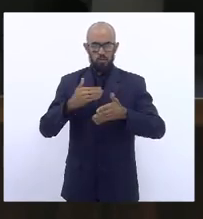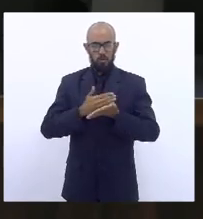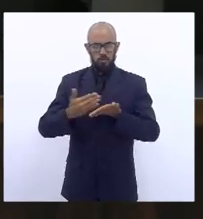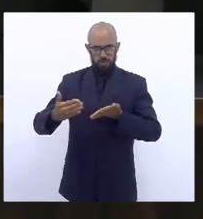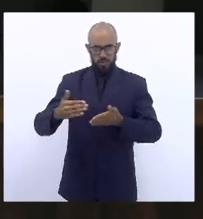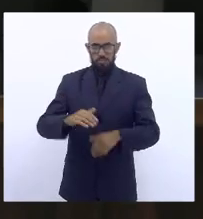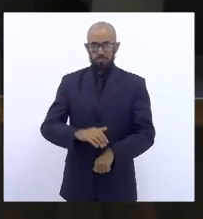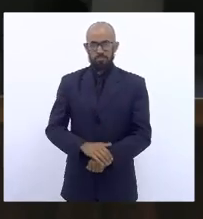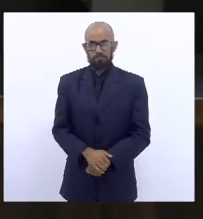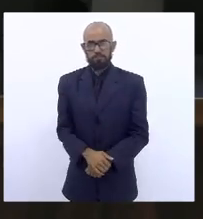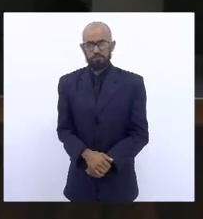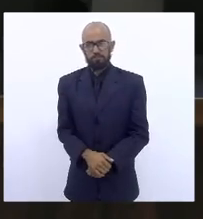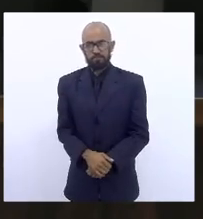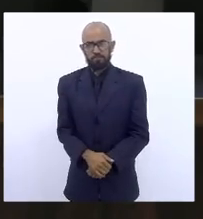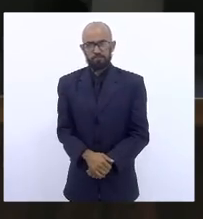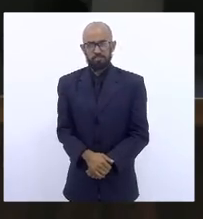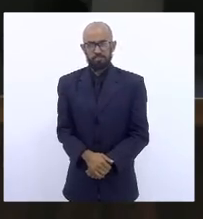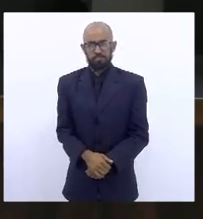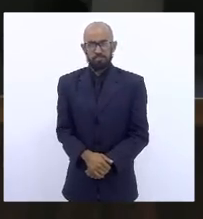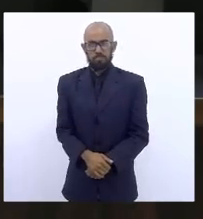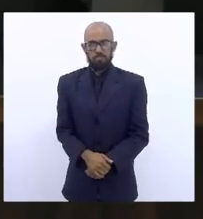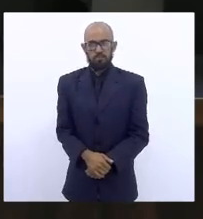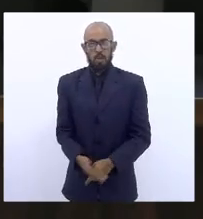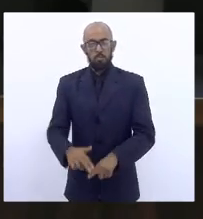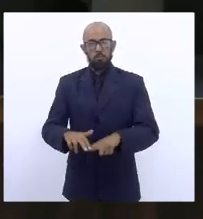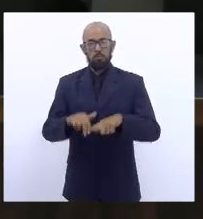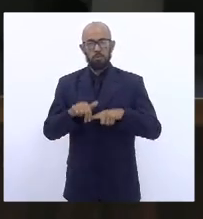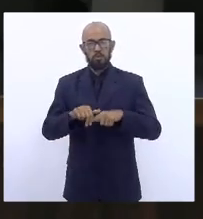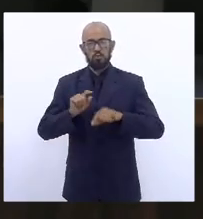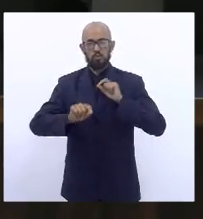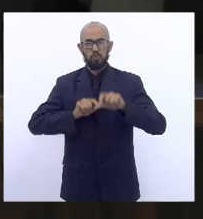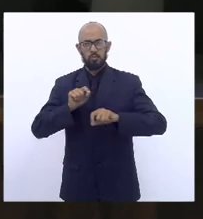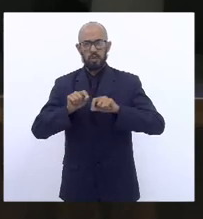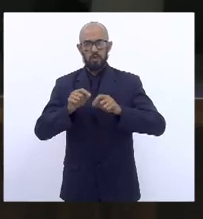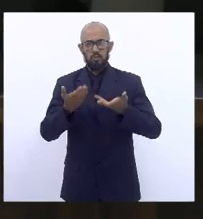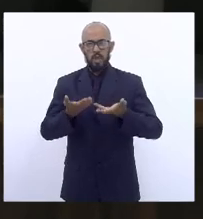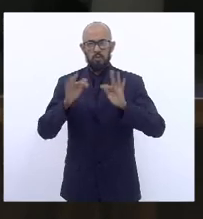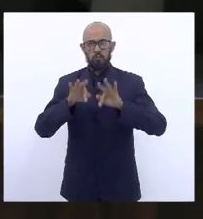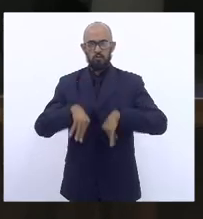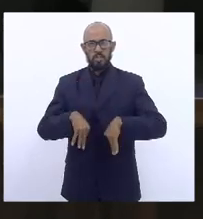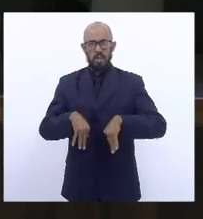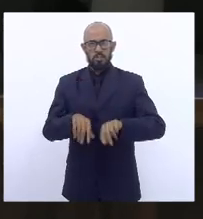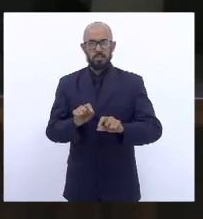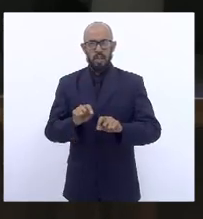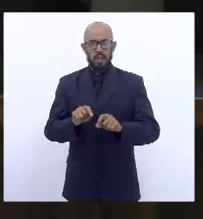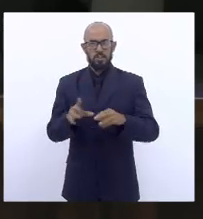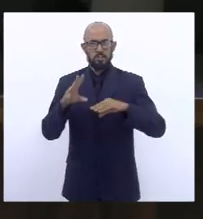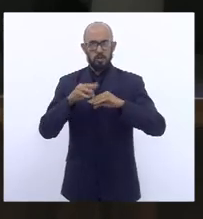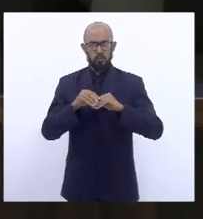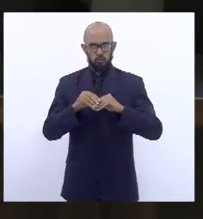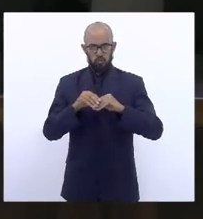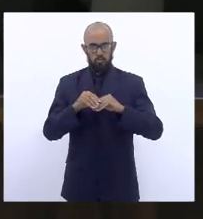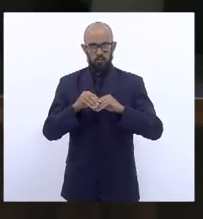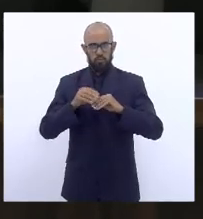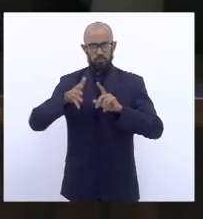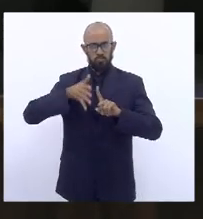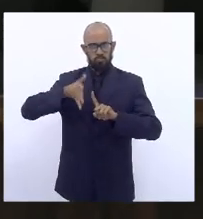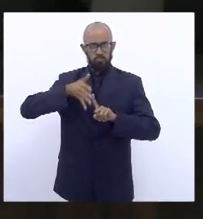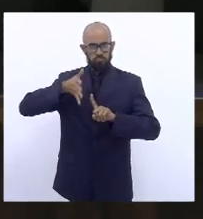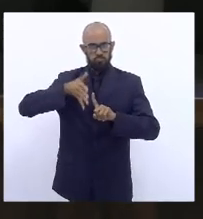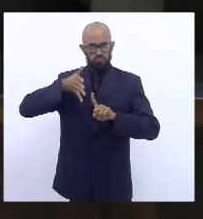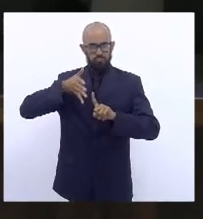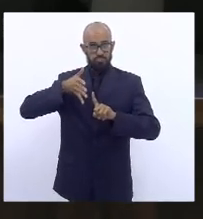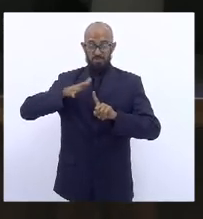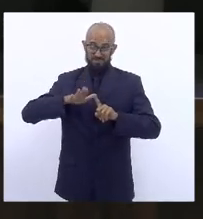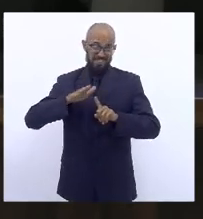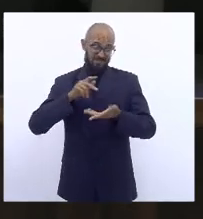introduzi-la nesta noite. Por isso, quero aqui finalizar essa breve alocução, que acabou que não foi tão